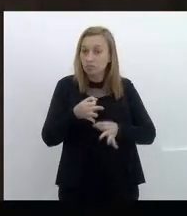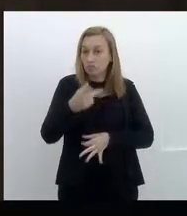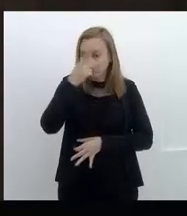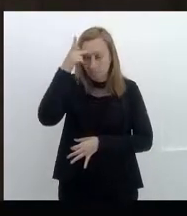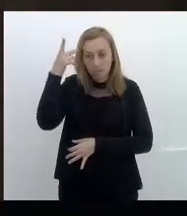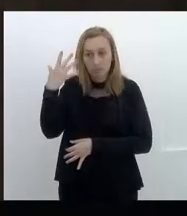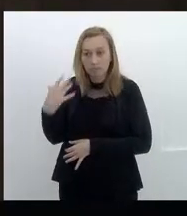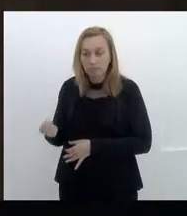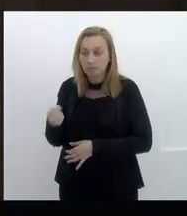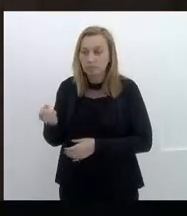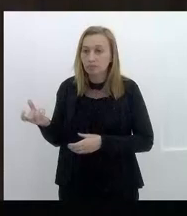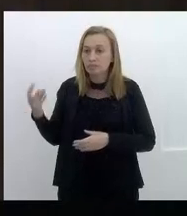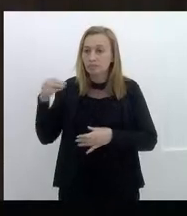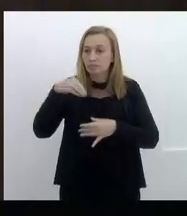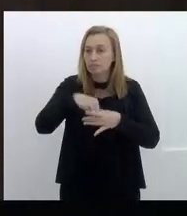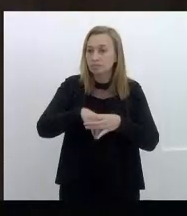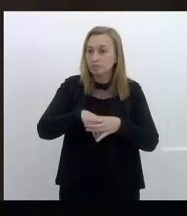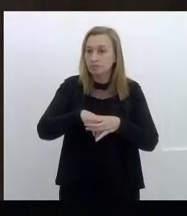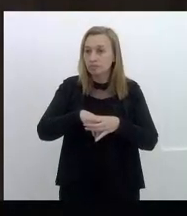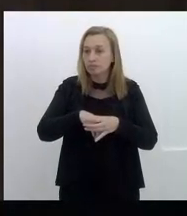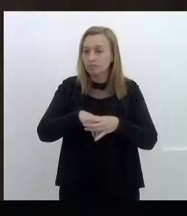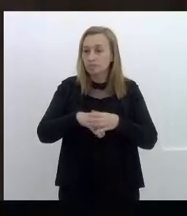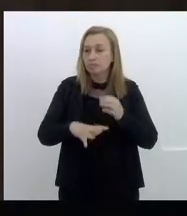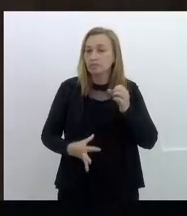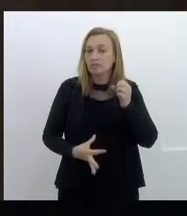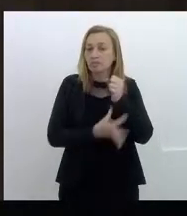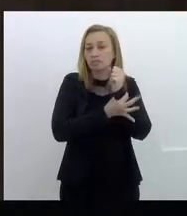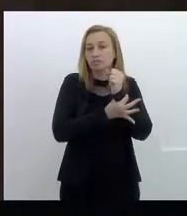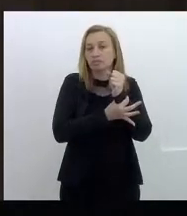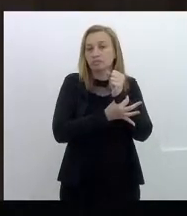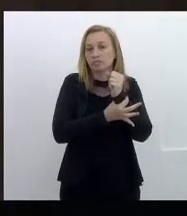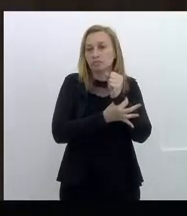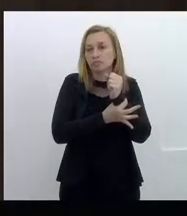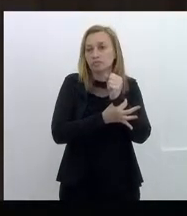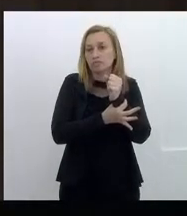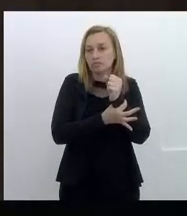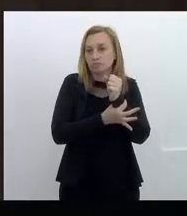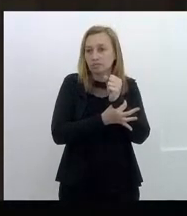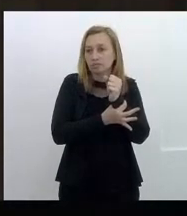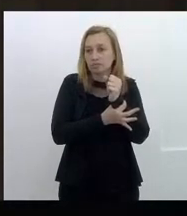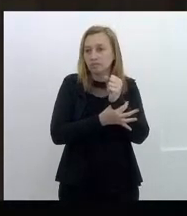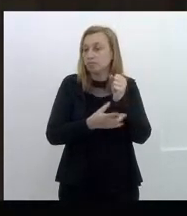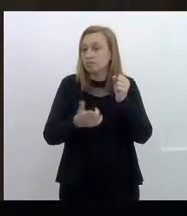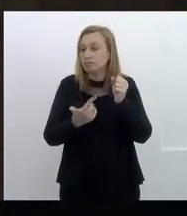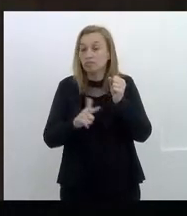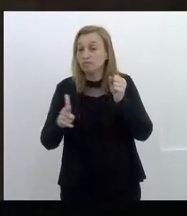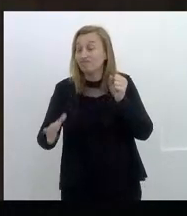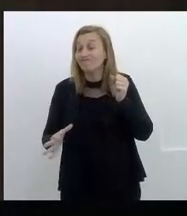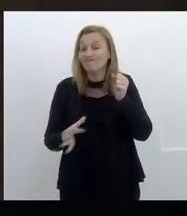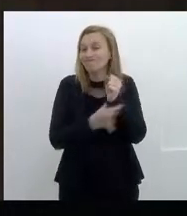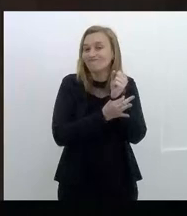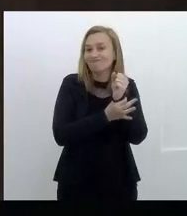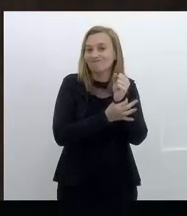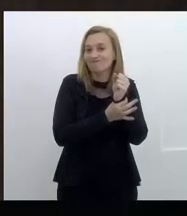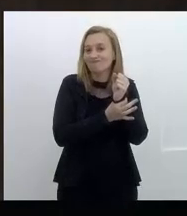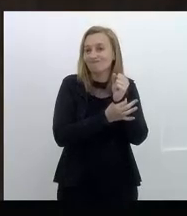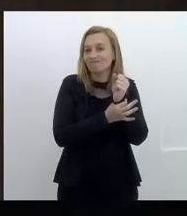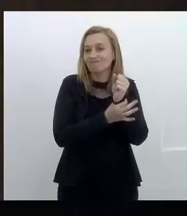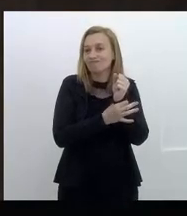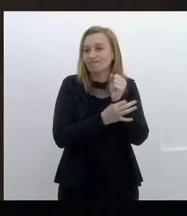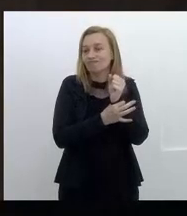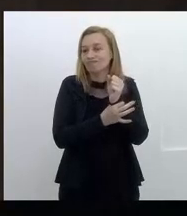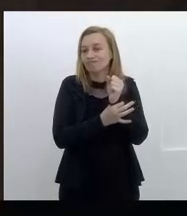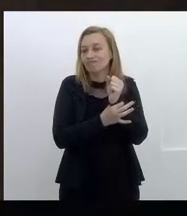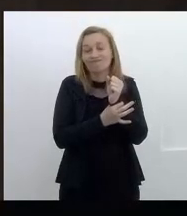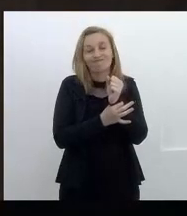pensão ela está inserida na Seguridade e não asseguro não há